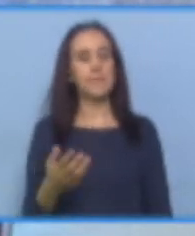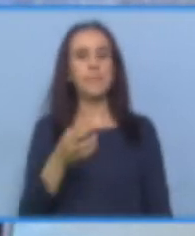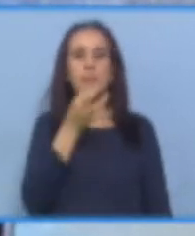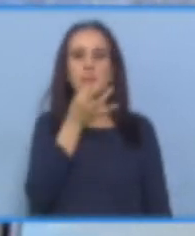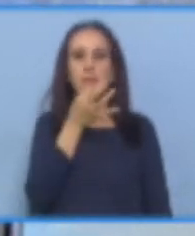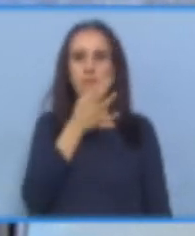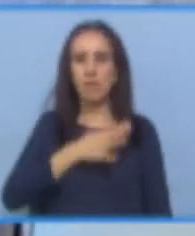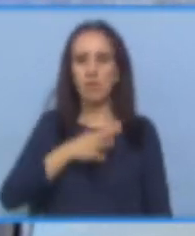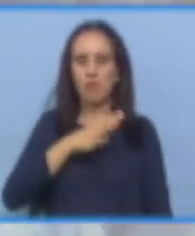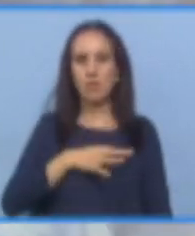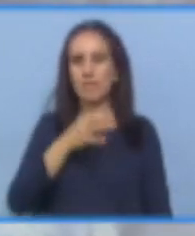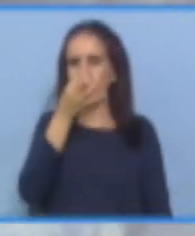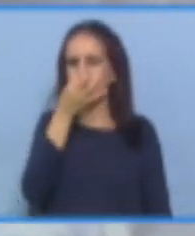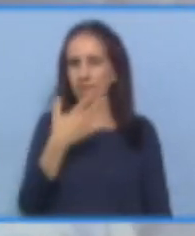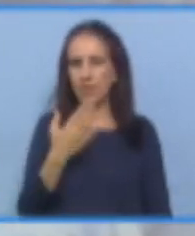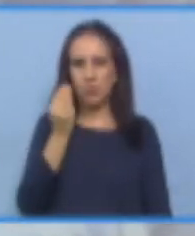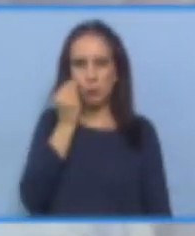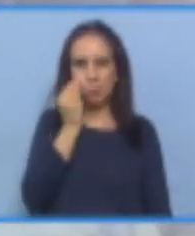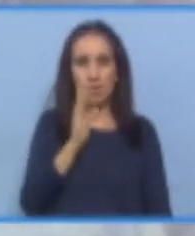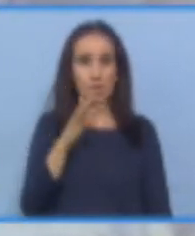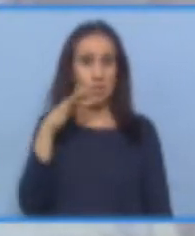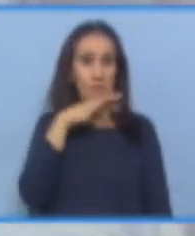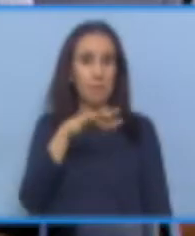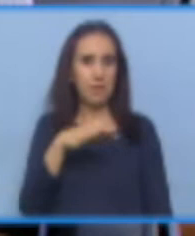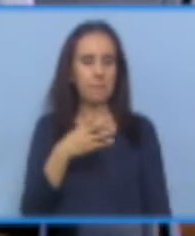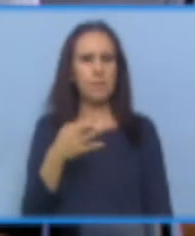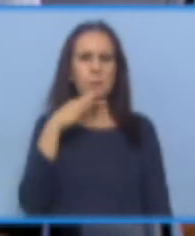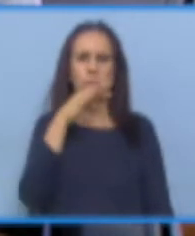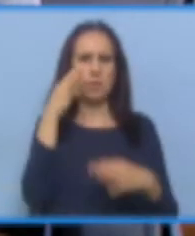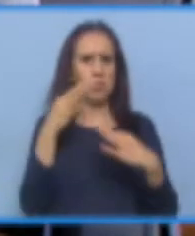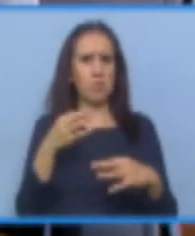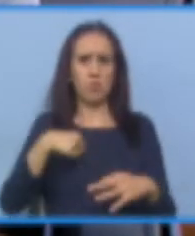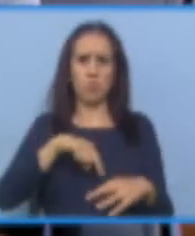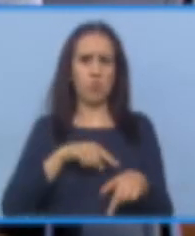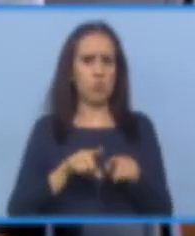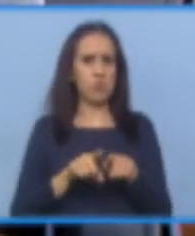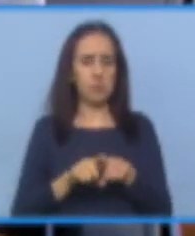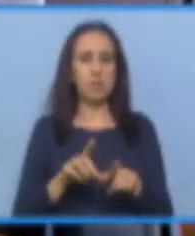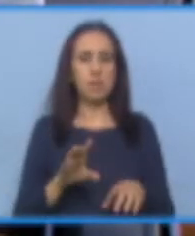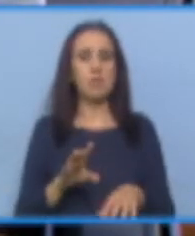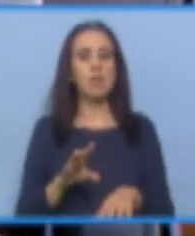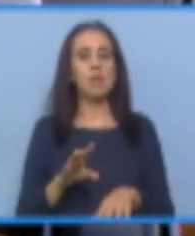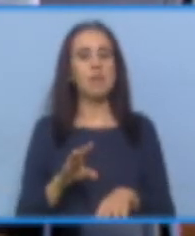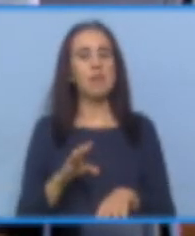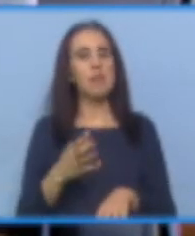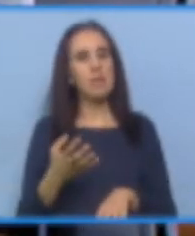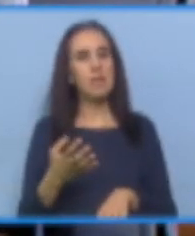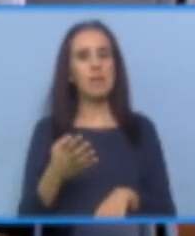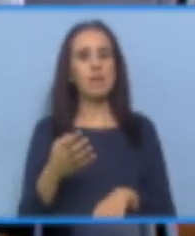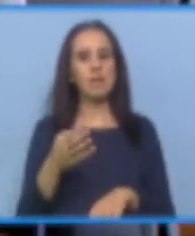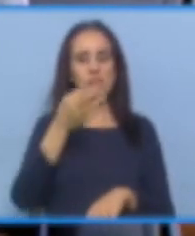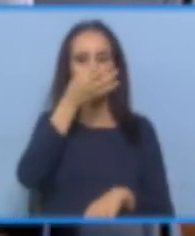fala-nos também das fragilidades próprias de uma família que era uma família normal como é a nossa, e é a partir